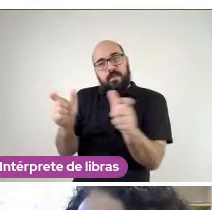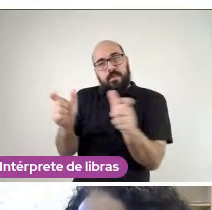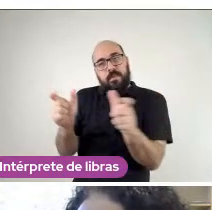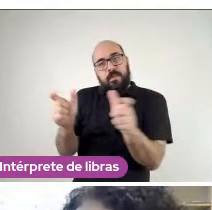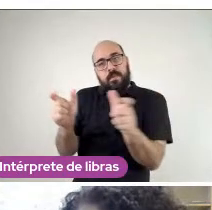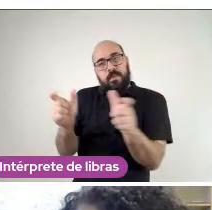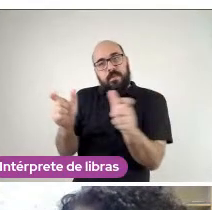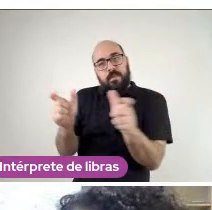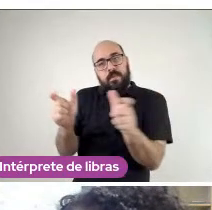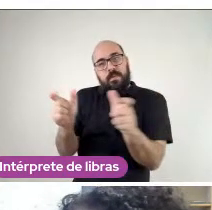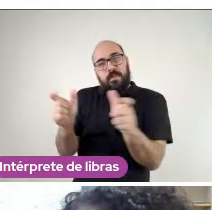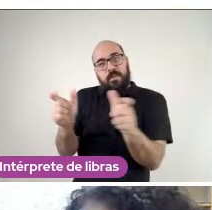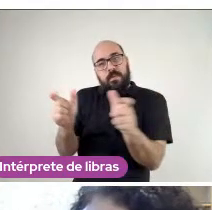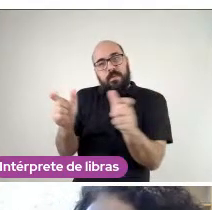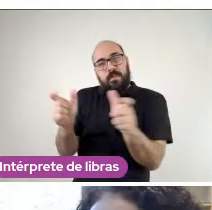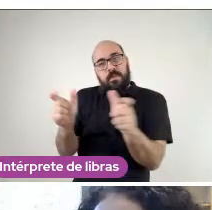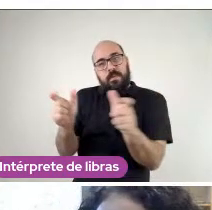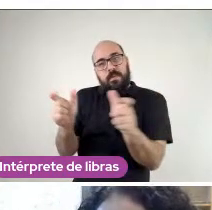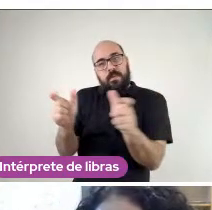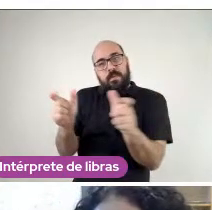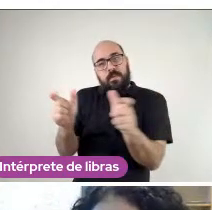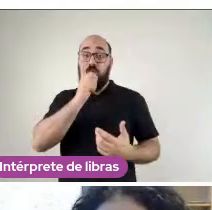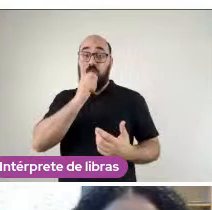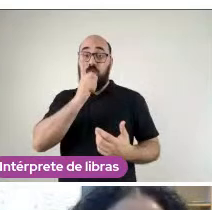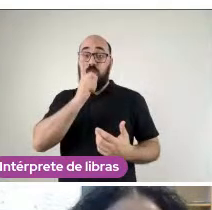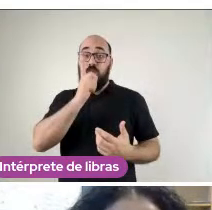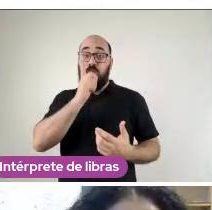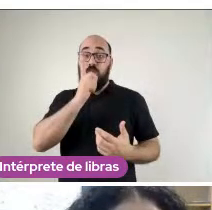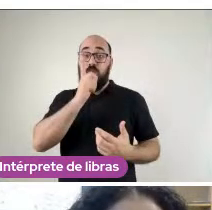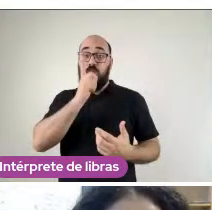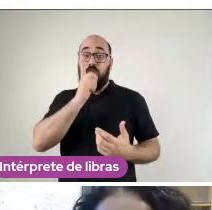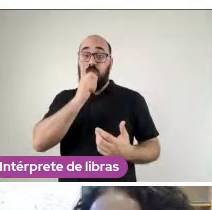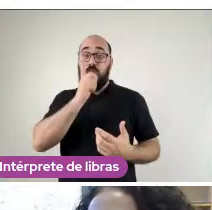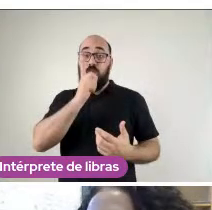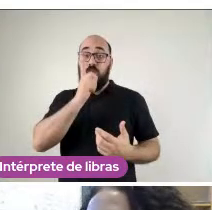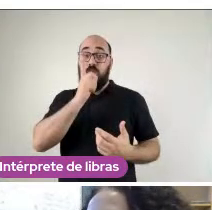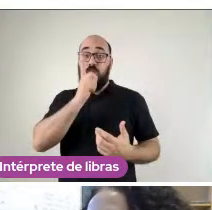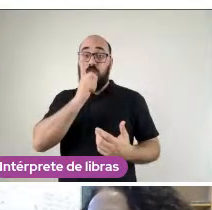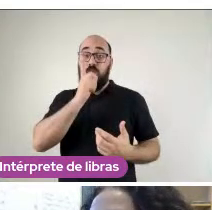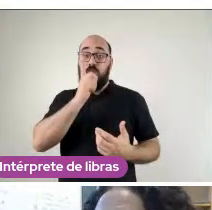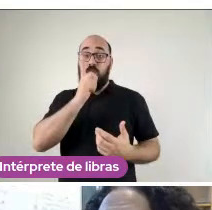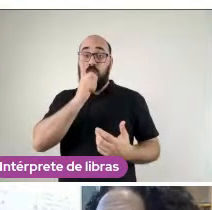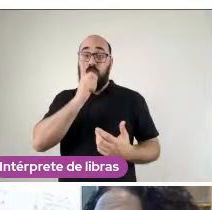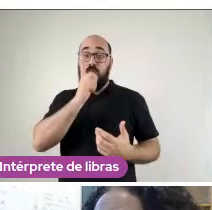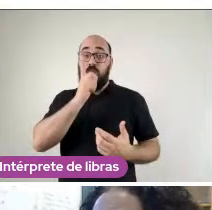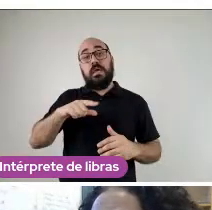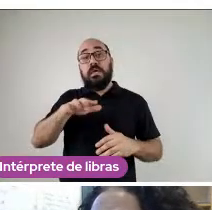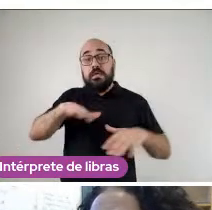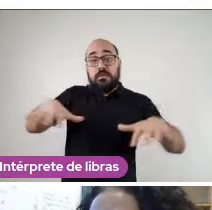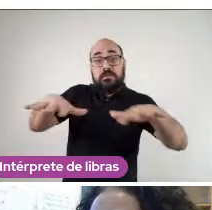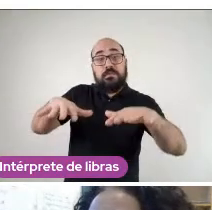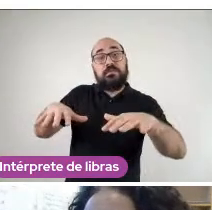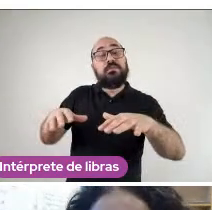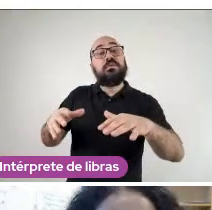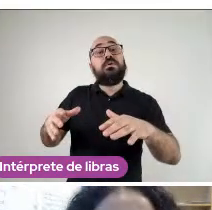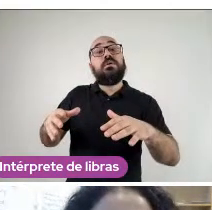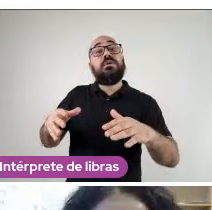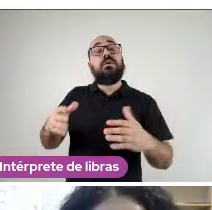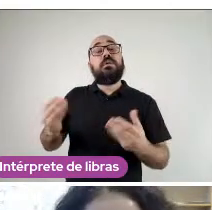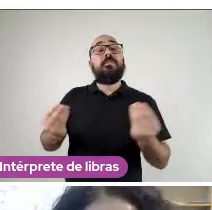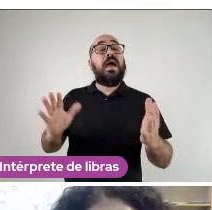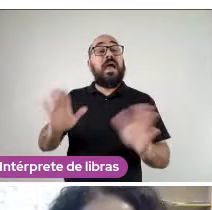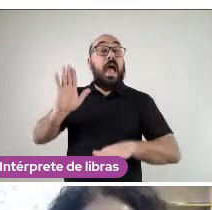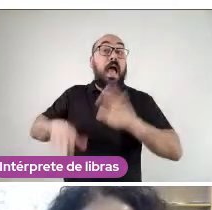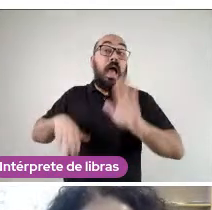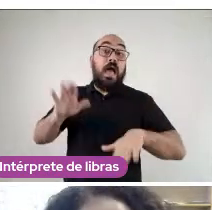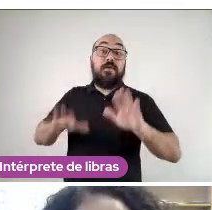dinoflagelado que mudou a cor da água, né? E a água, ela tá cafezinha, né? Mas, às vezes, então, localmente